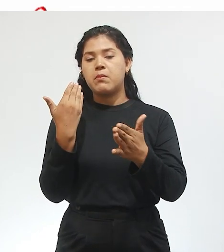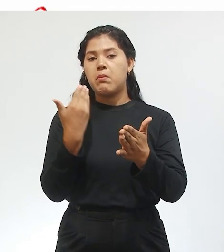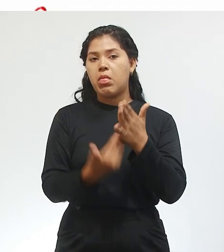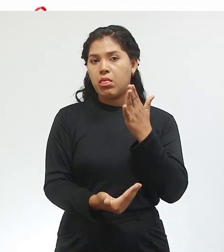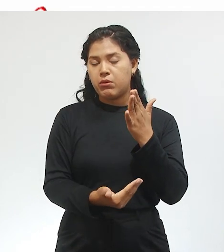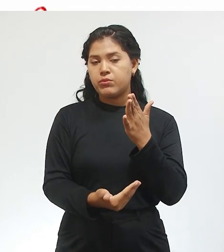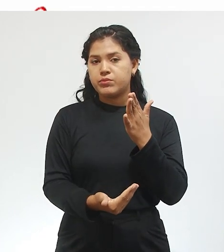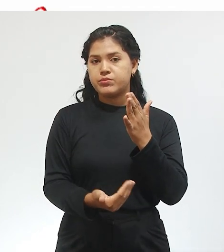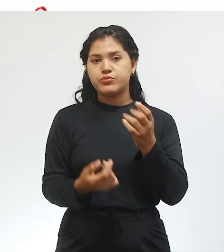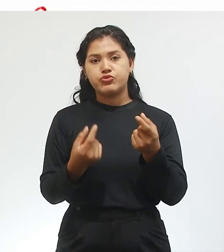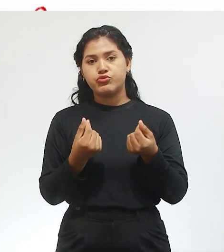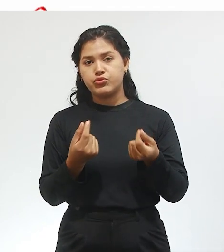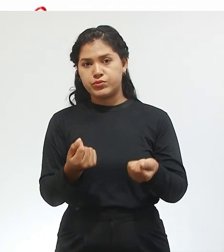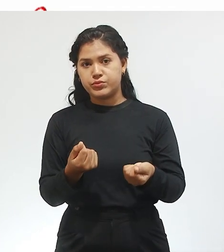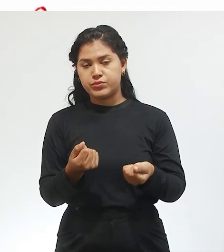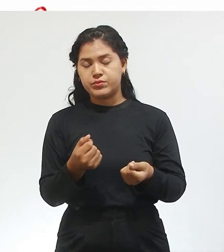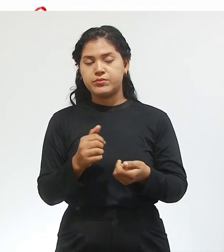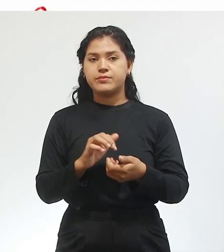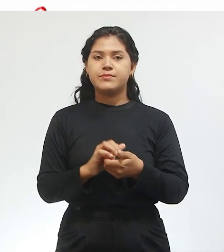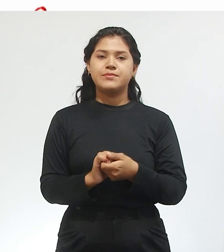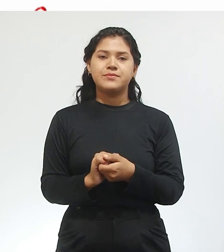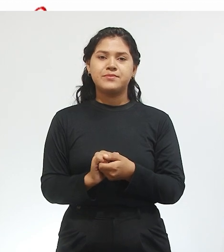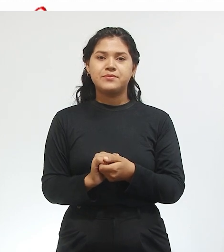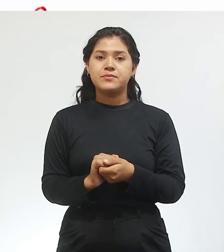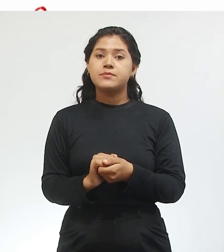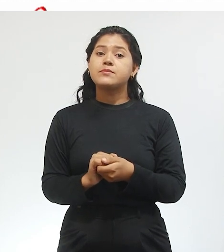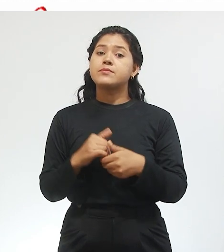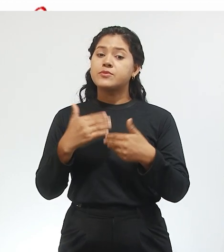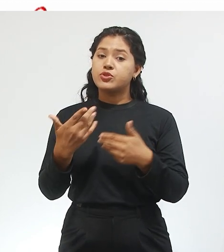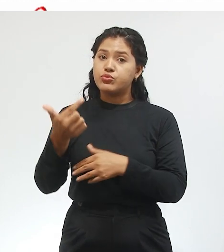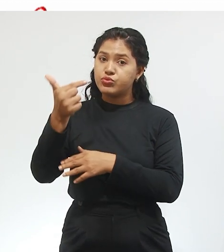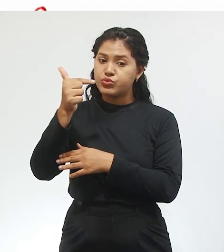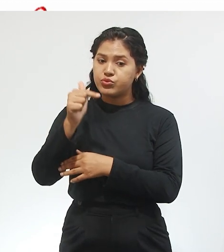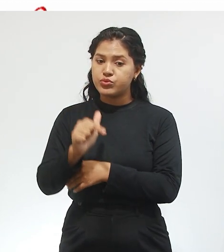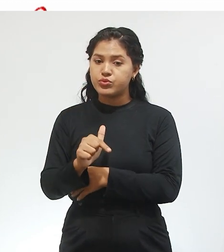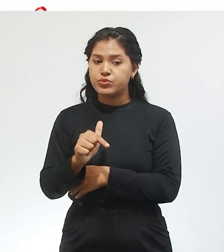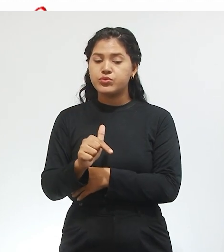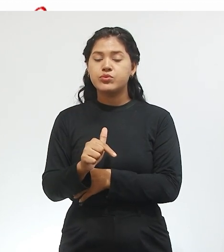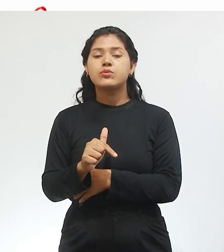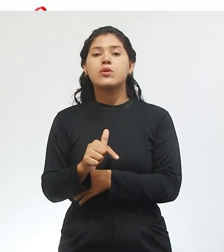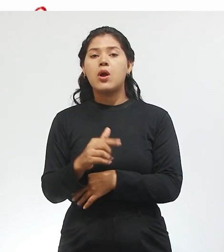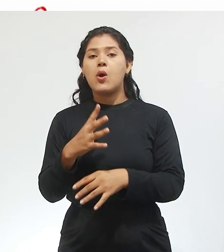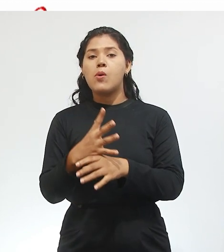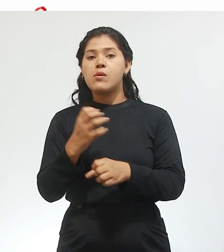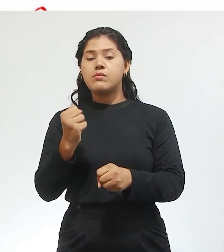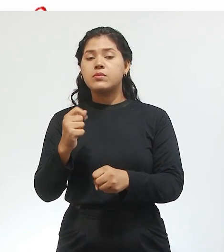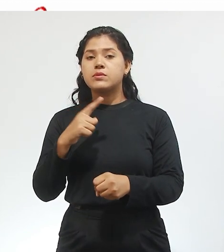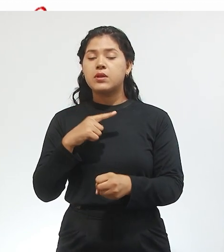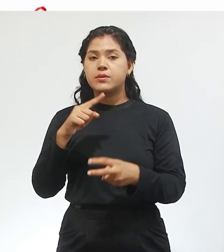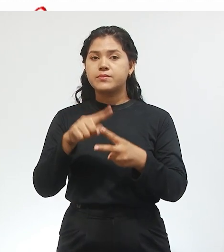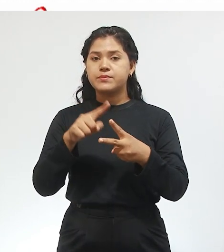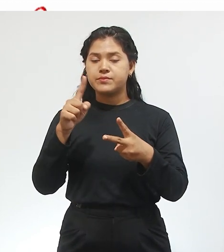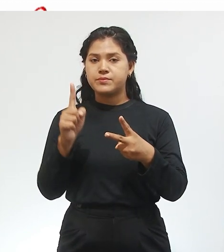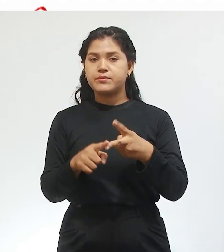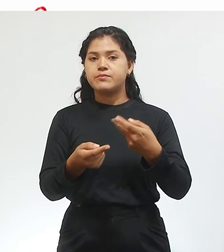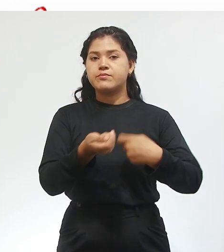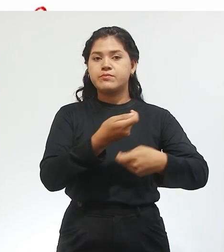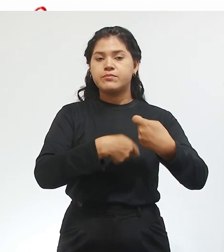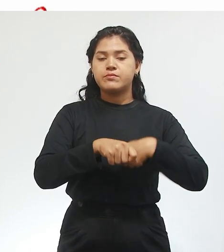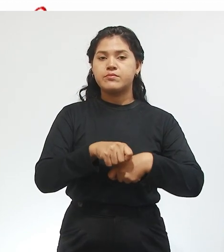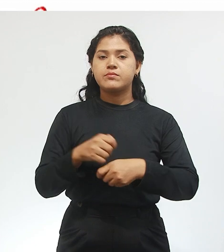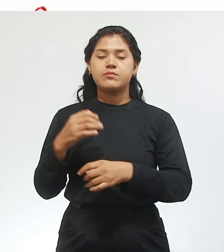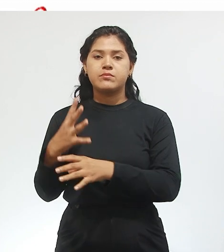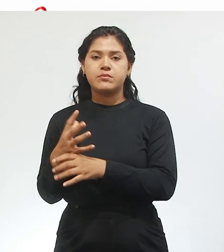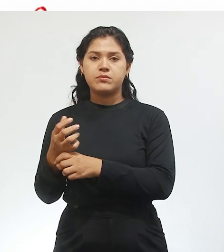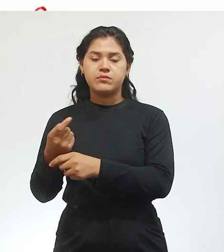prejuízo, ok? Então, novamente, a contabilidade possui duas funções básicas, administrativa e